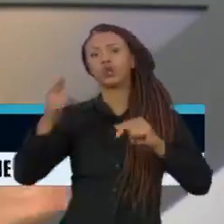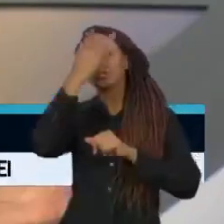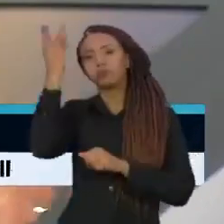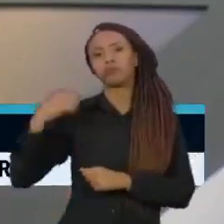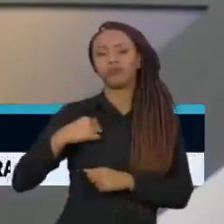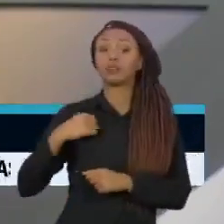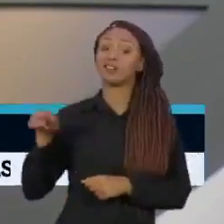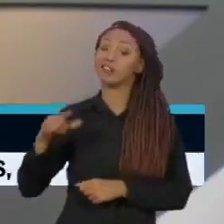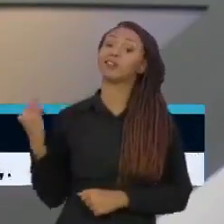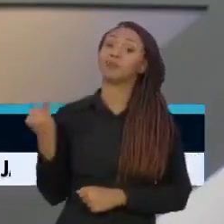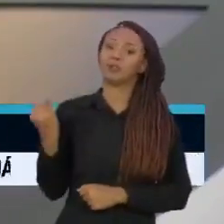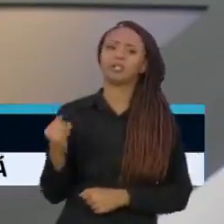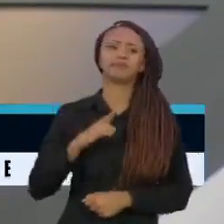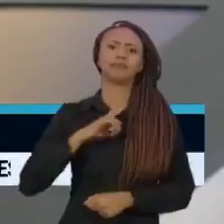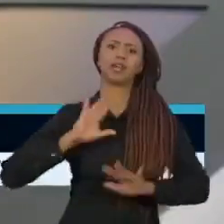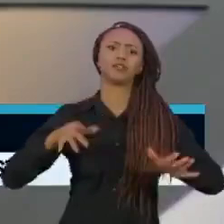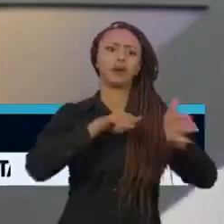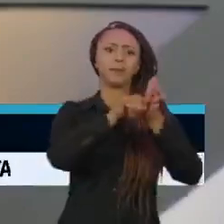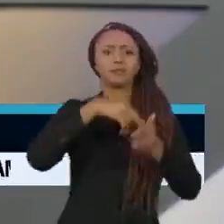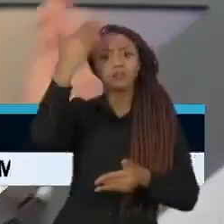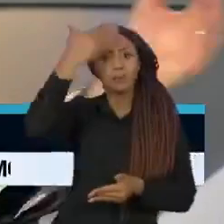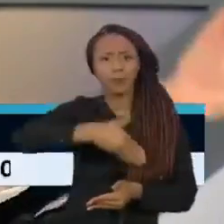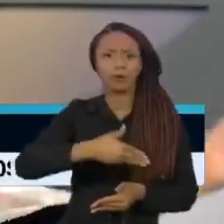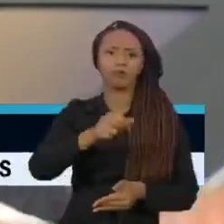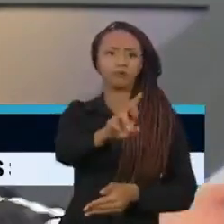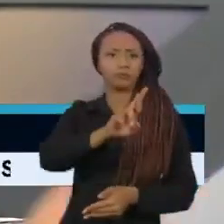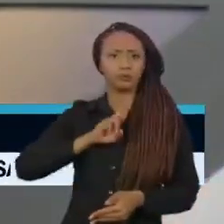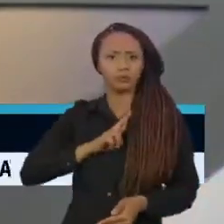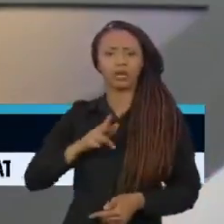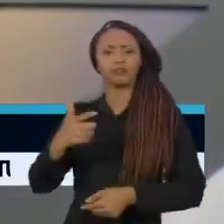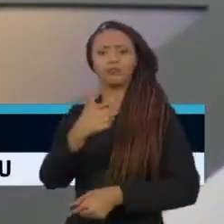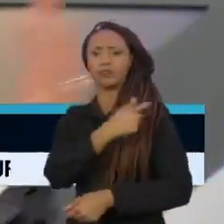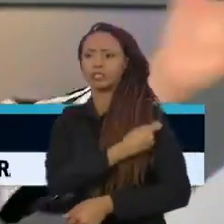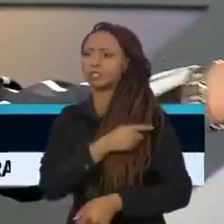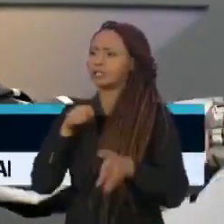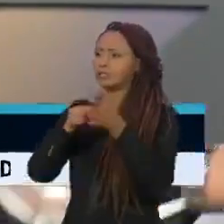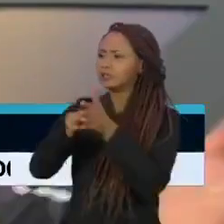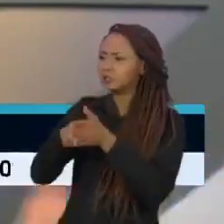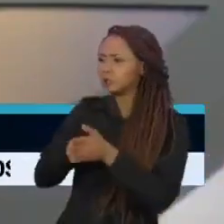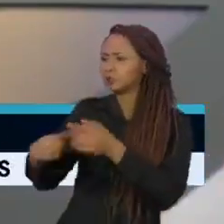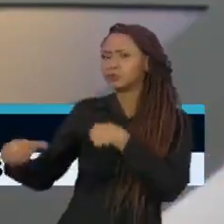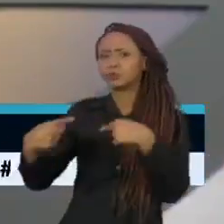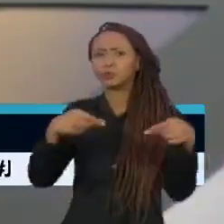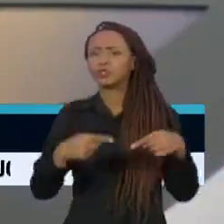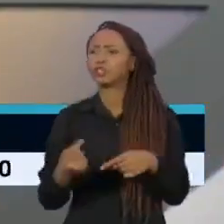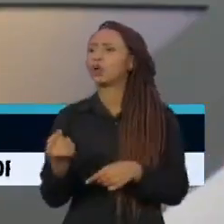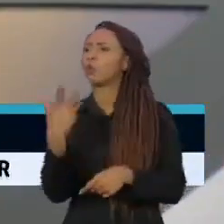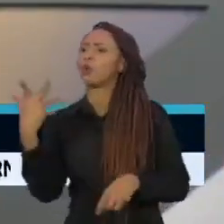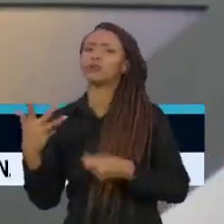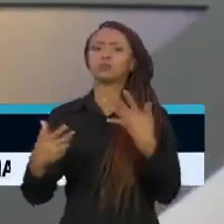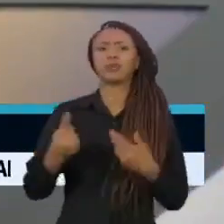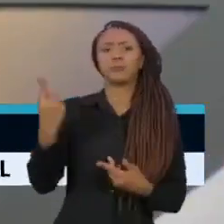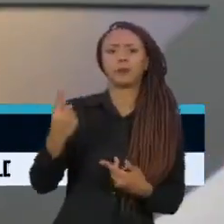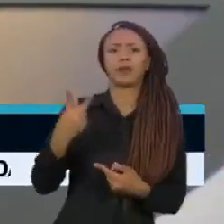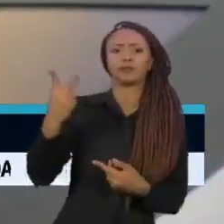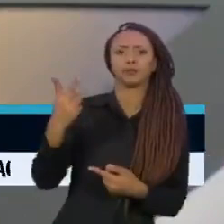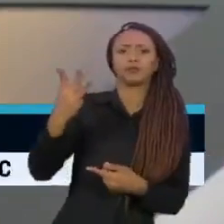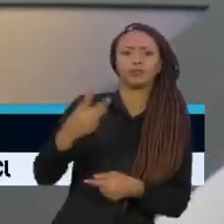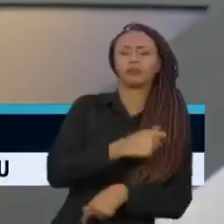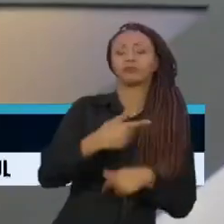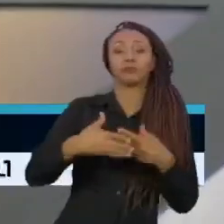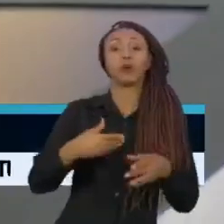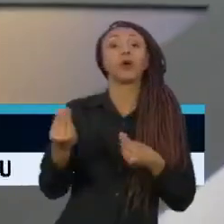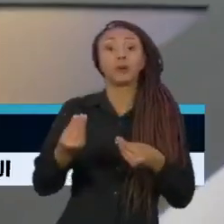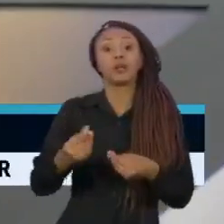vão são fundamentais a gente tem resultados como a gente está tendo de vacinas de estudos e discutindo o número primeira dose ela é